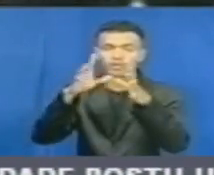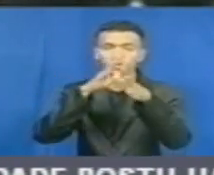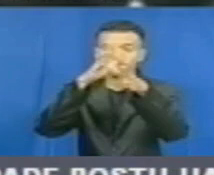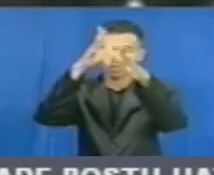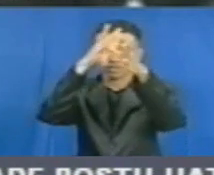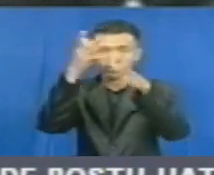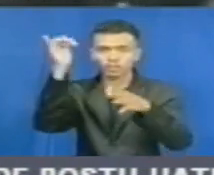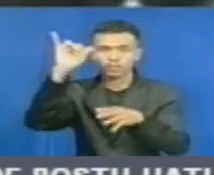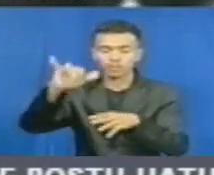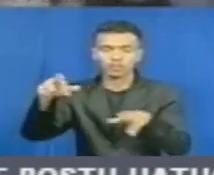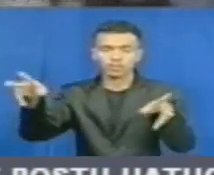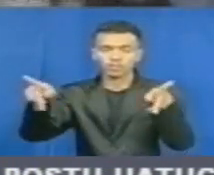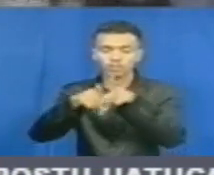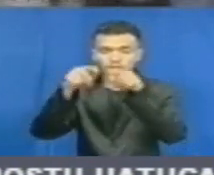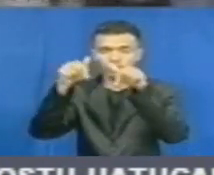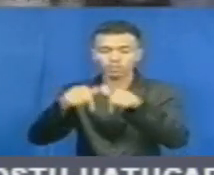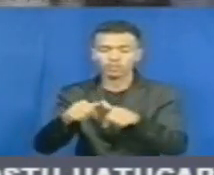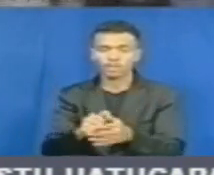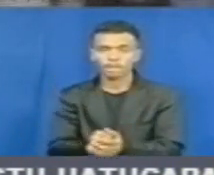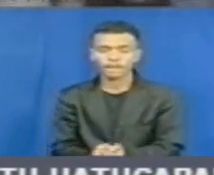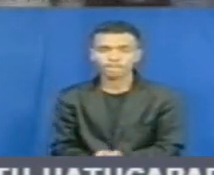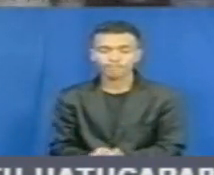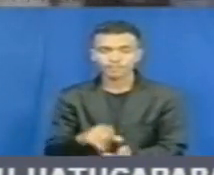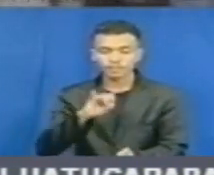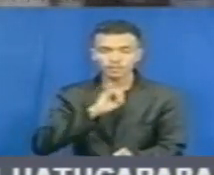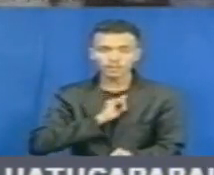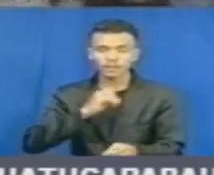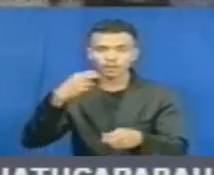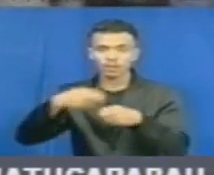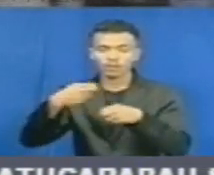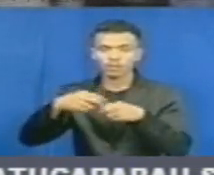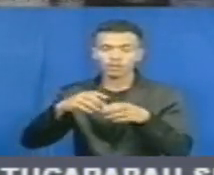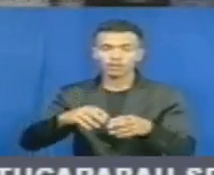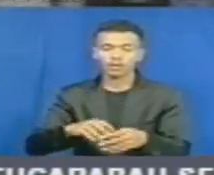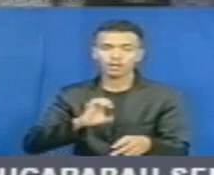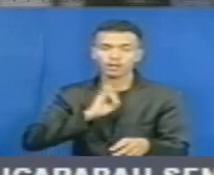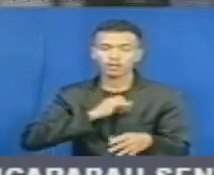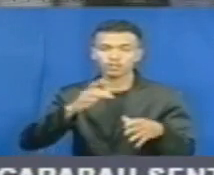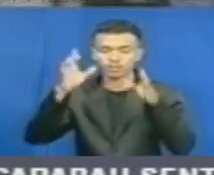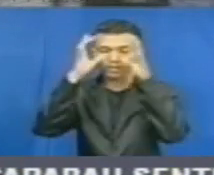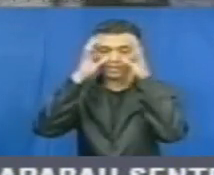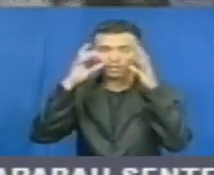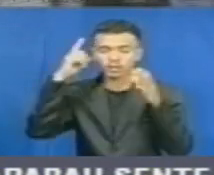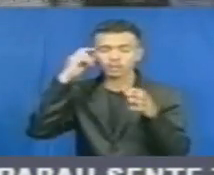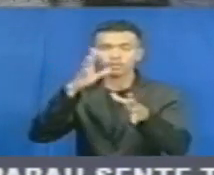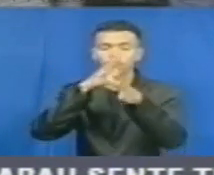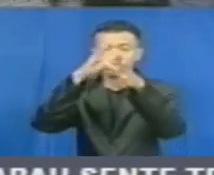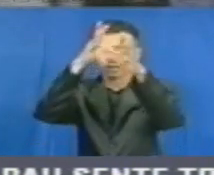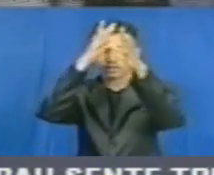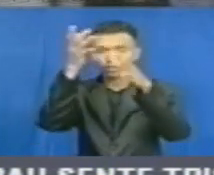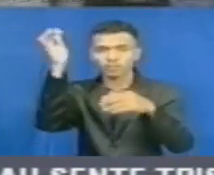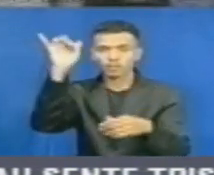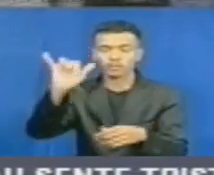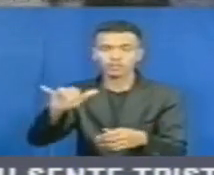e aposto atu Carvalho. Ao laran sucer tamba a minha comunidade férica atu Sira, o Sissuco Bahatata,